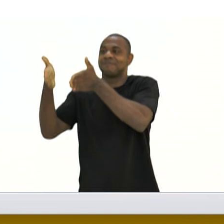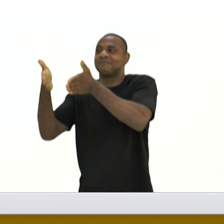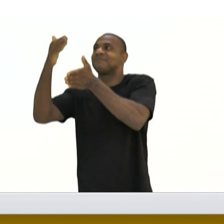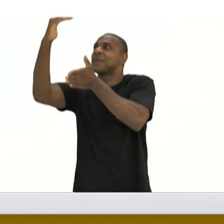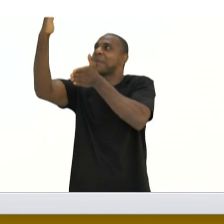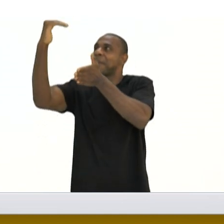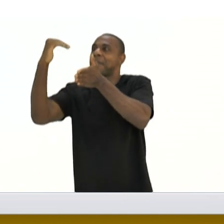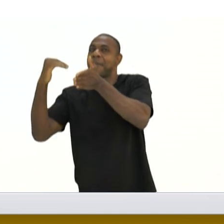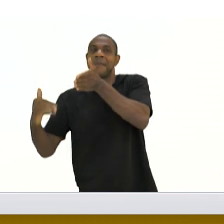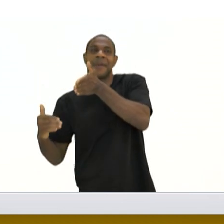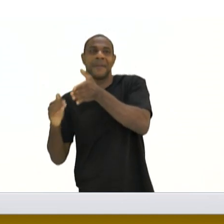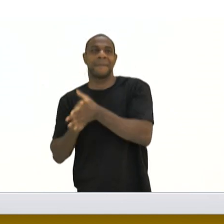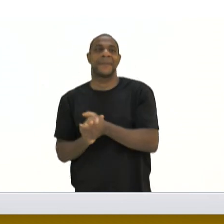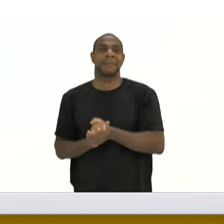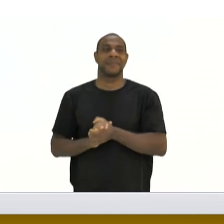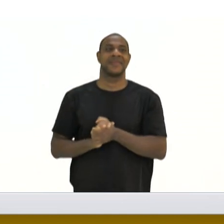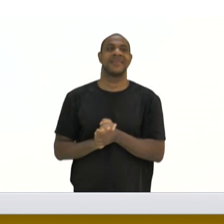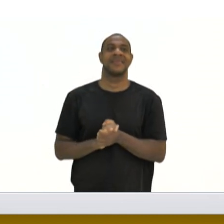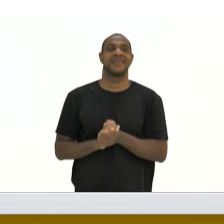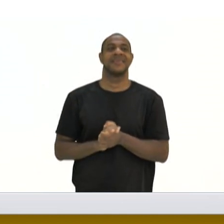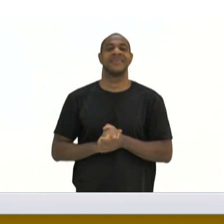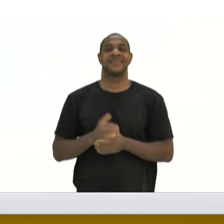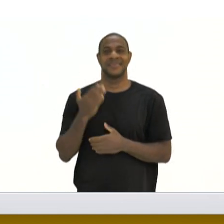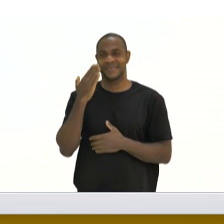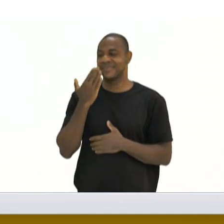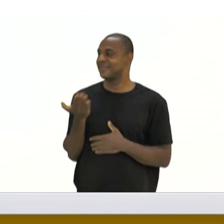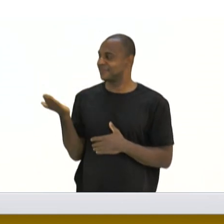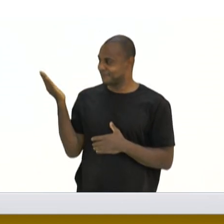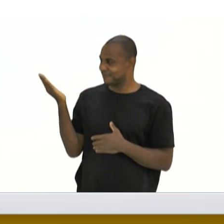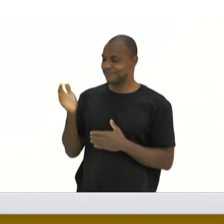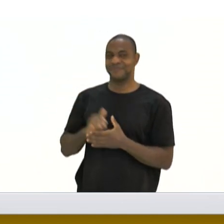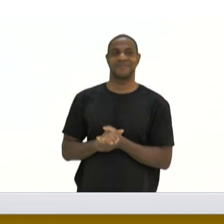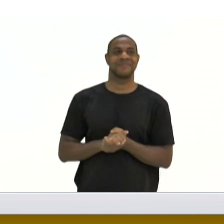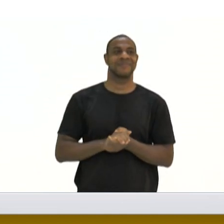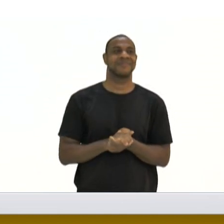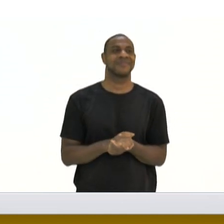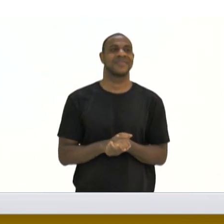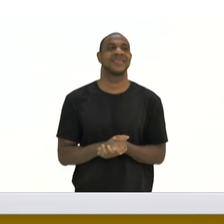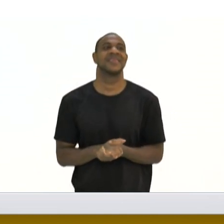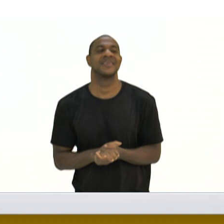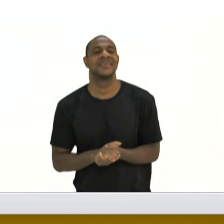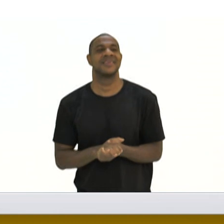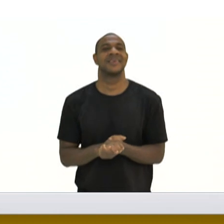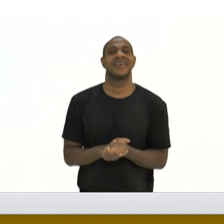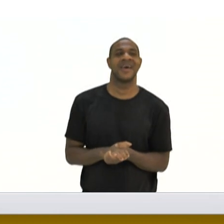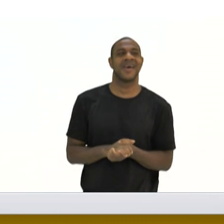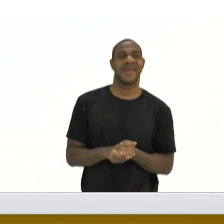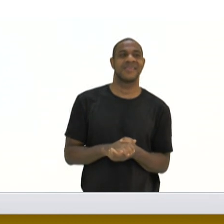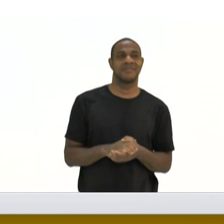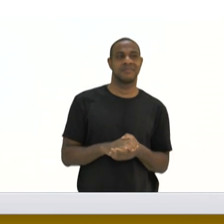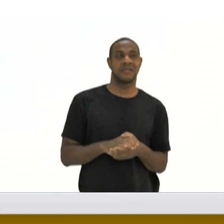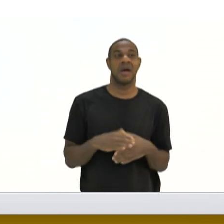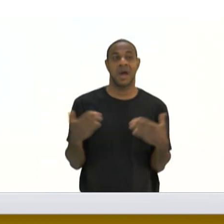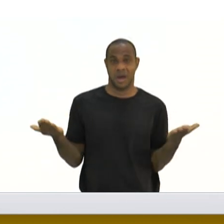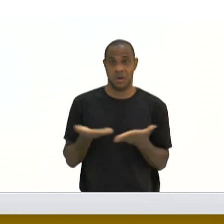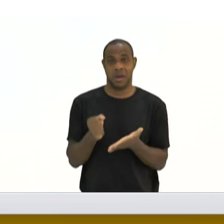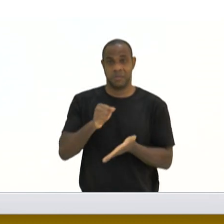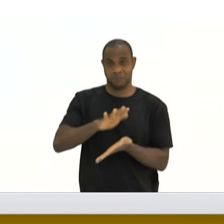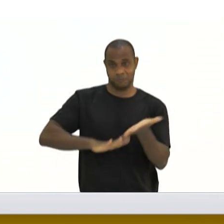depois nós tivemos a do Bruno e Marrone com dois milhões de pessoas visualizem que fizeram visualizações